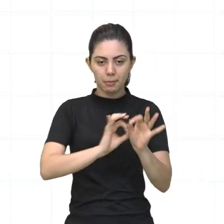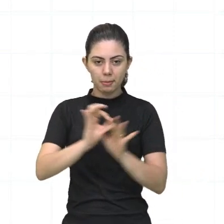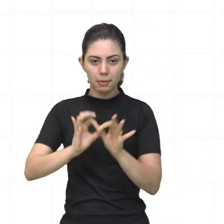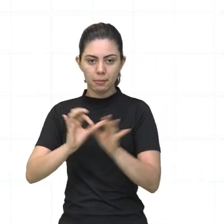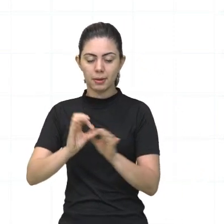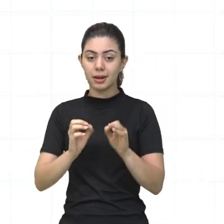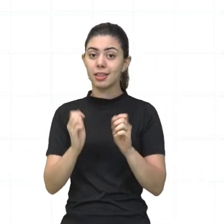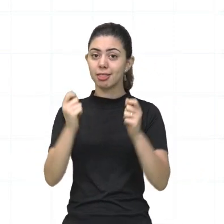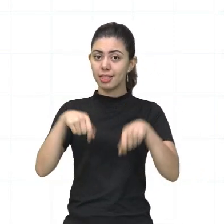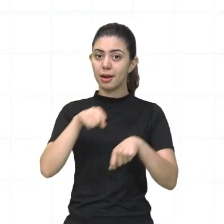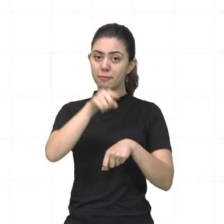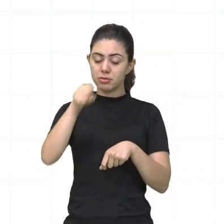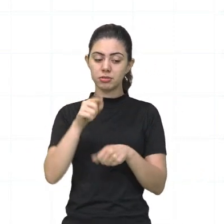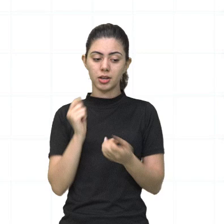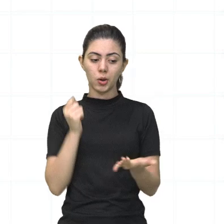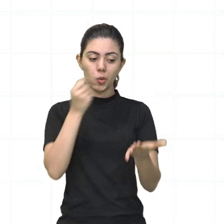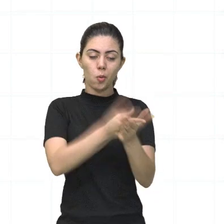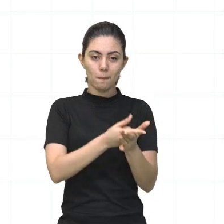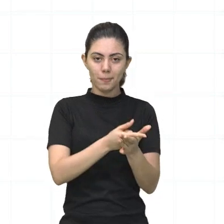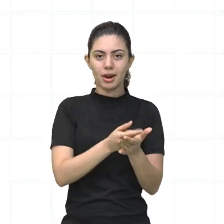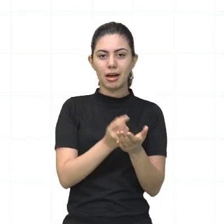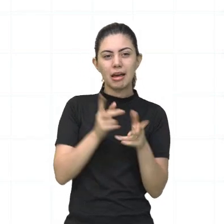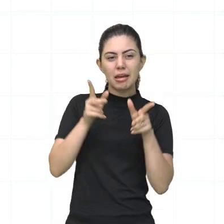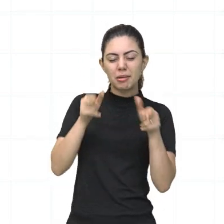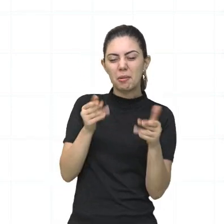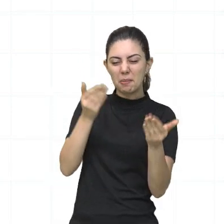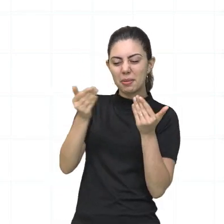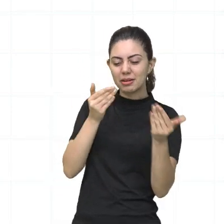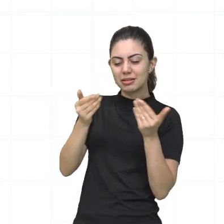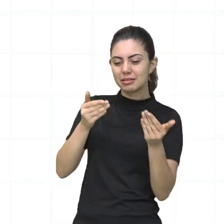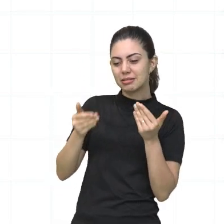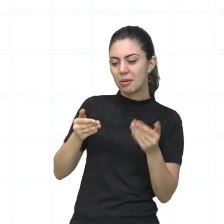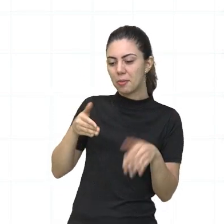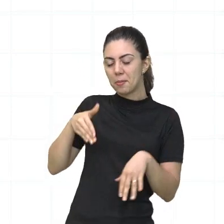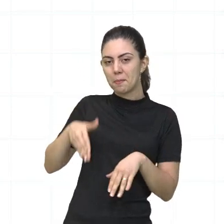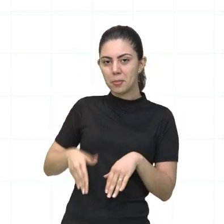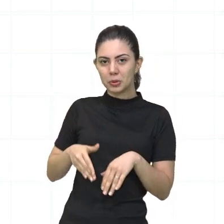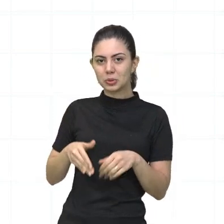bolso, mas grandes o suficiente para que você caiba.